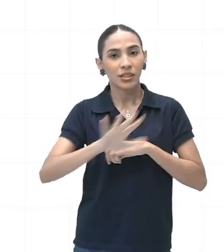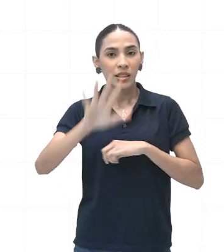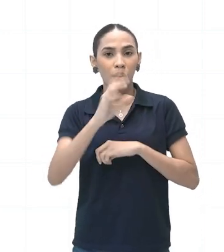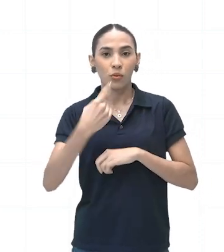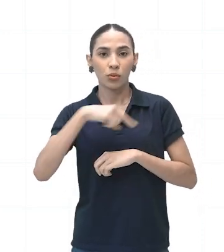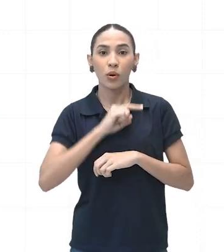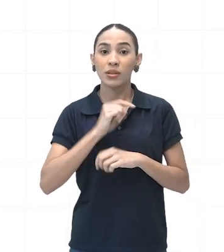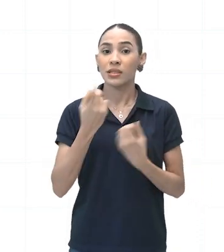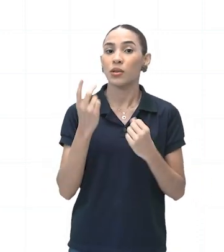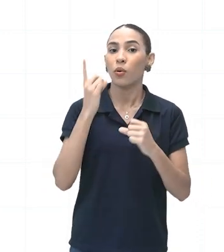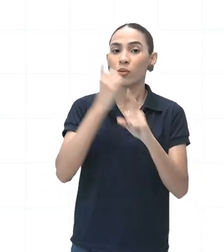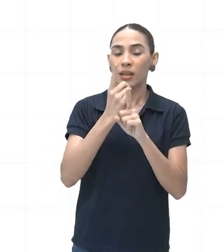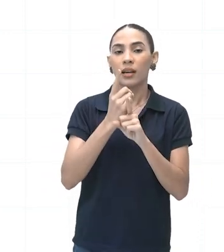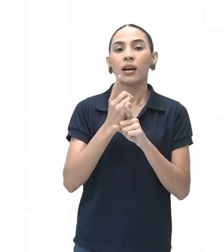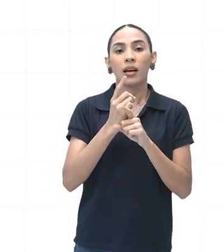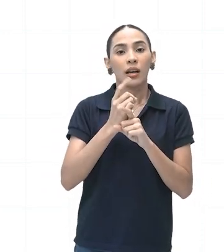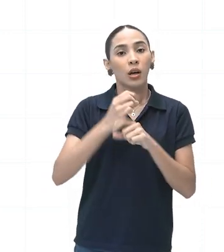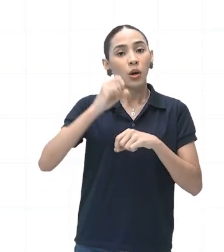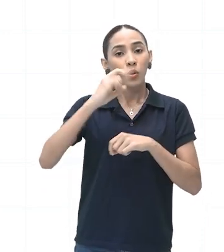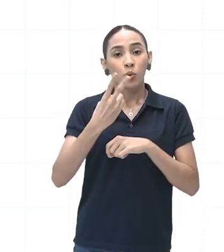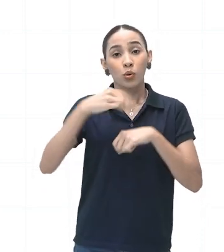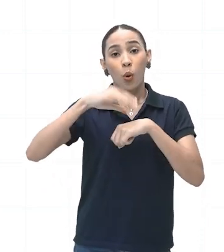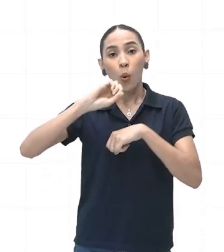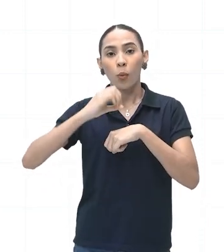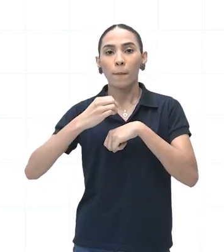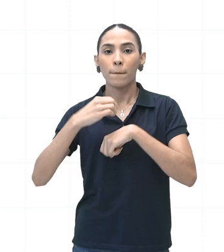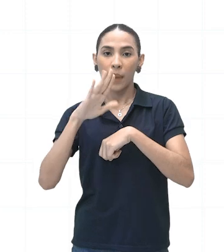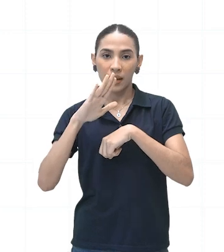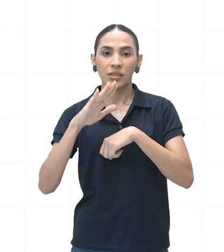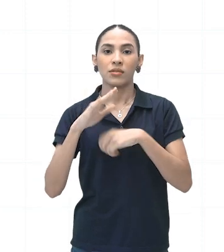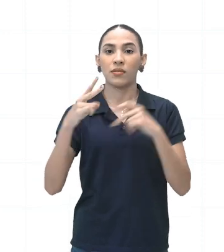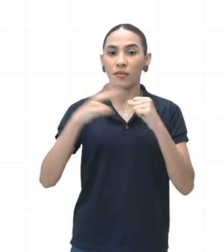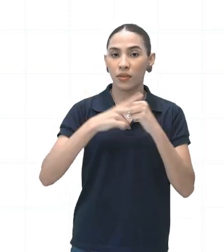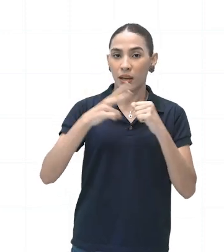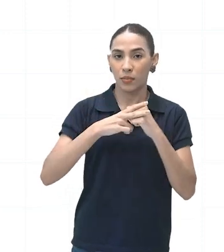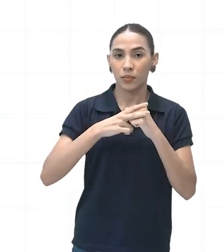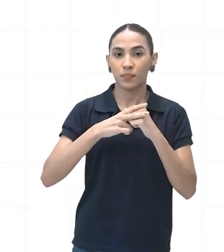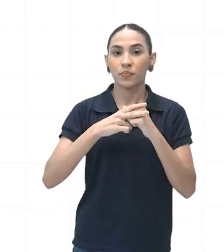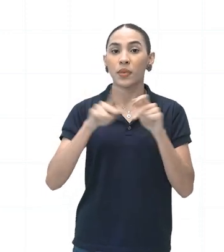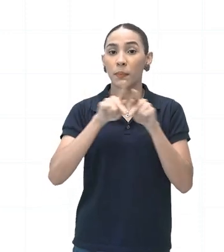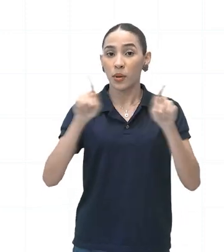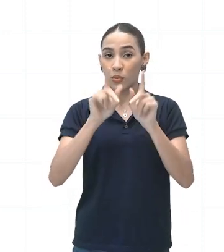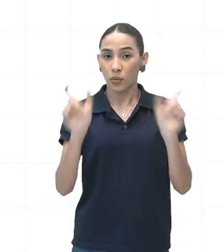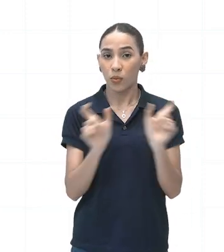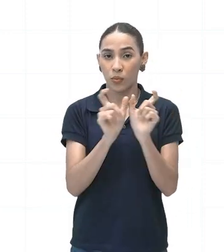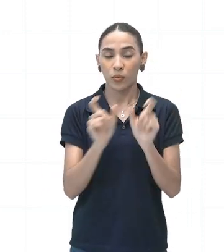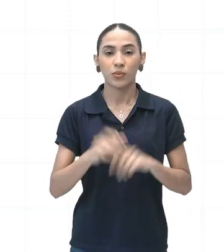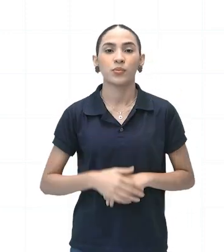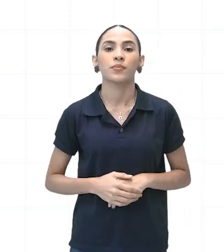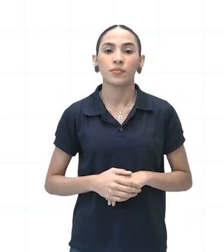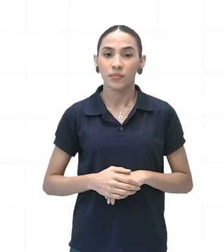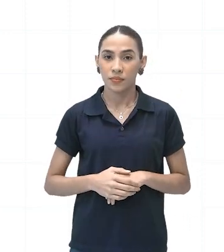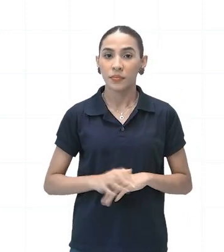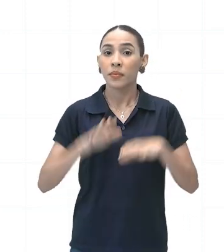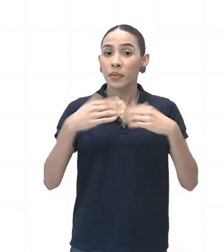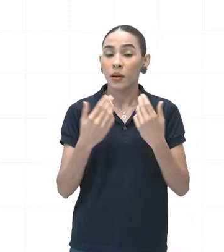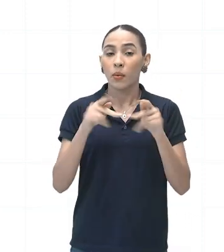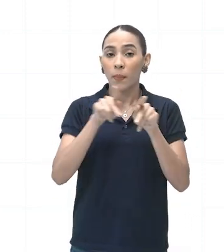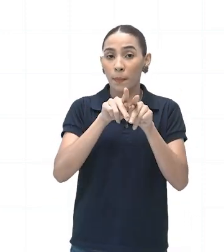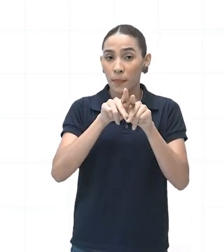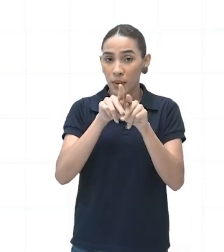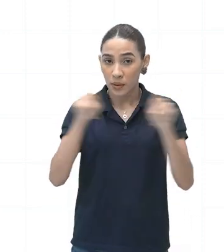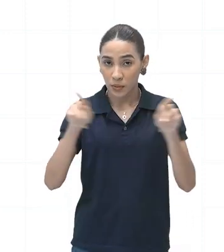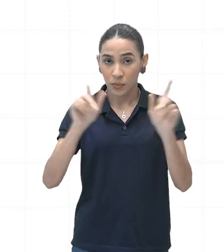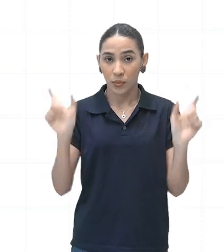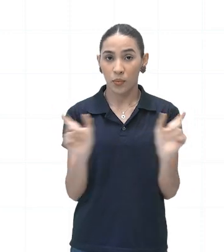encontrar dois ou mais verbos quando estamos falando de período composto. Quando eu tenho, então, um período